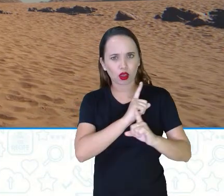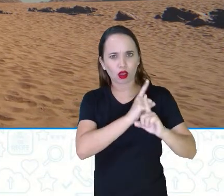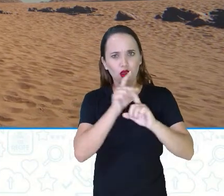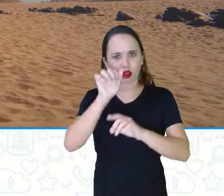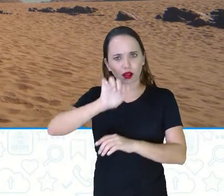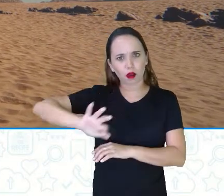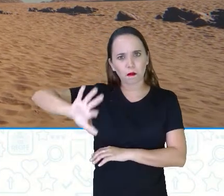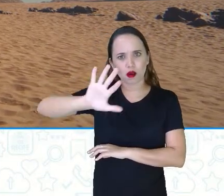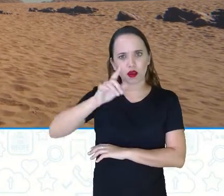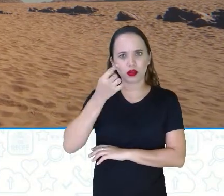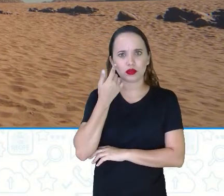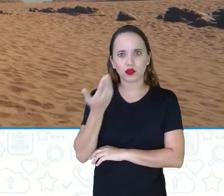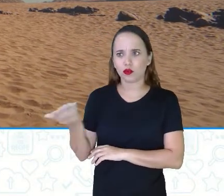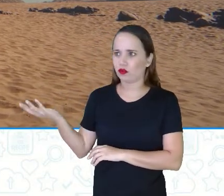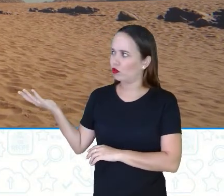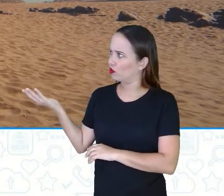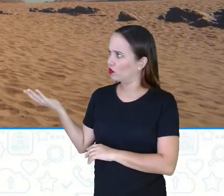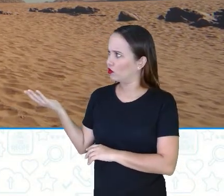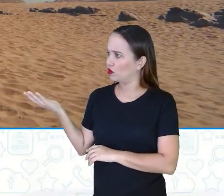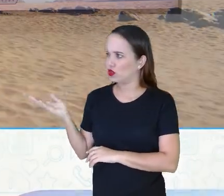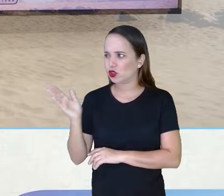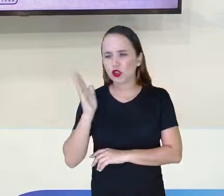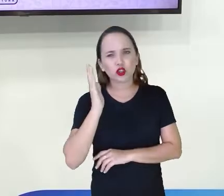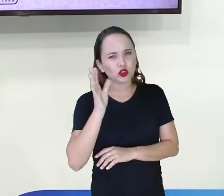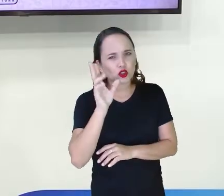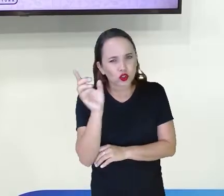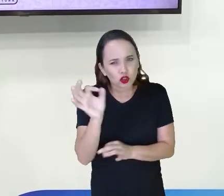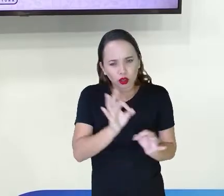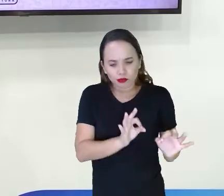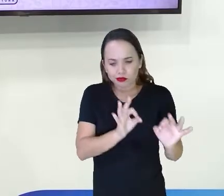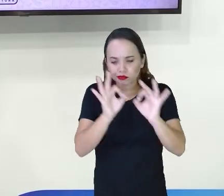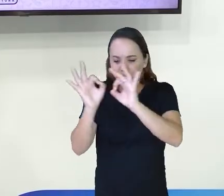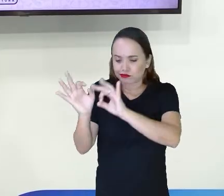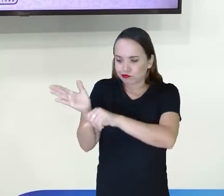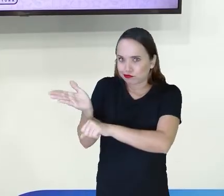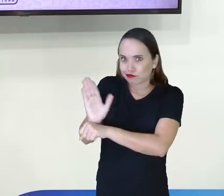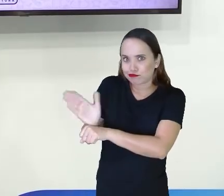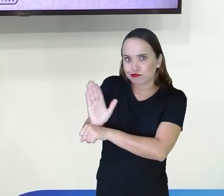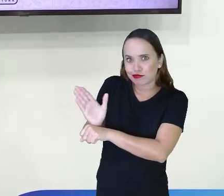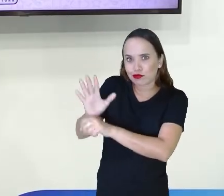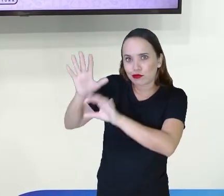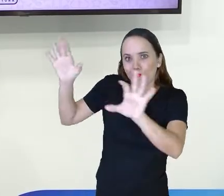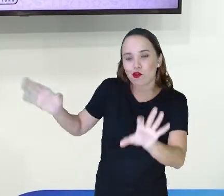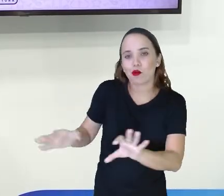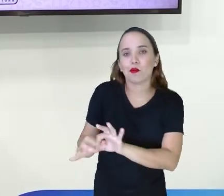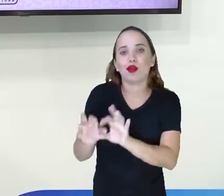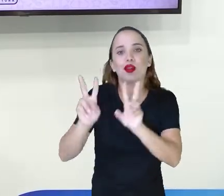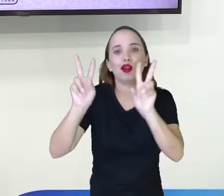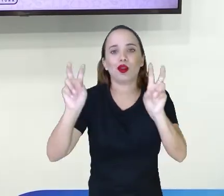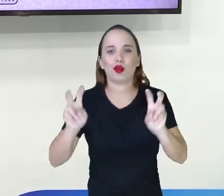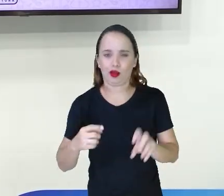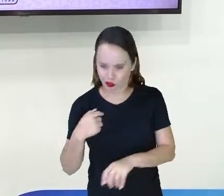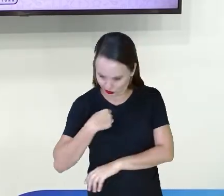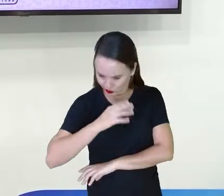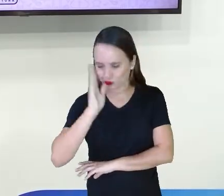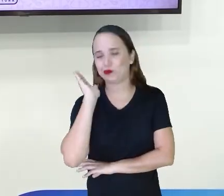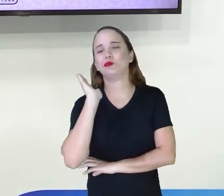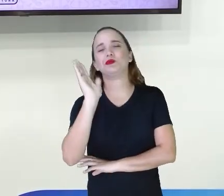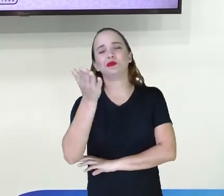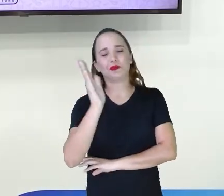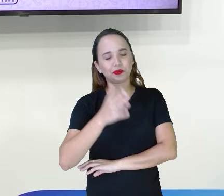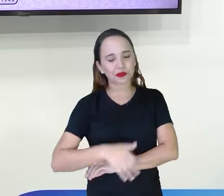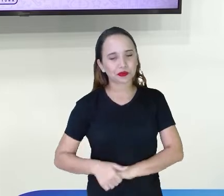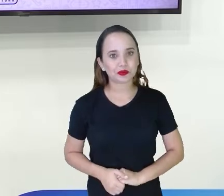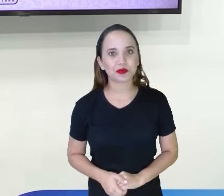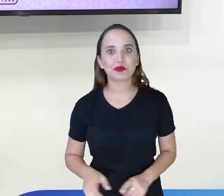lugar? Já assistiu algum filme relacionado a isso? Eu já assisti vários. Inclusive, tem